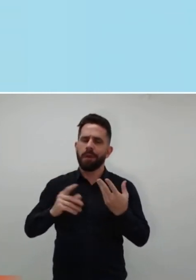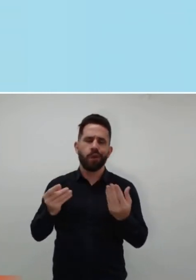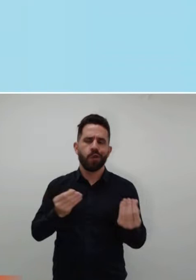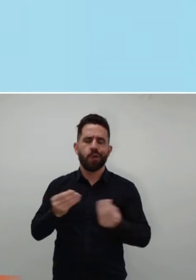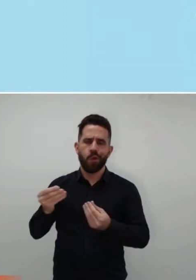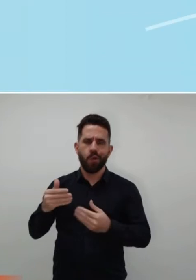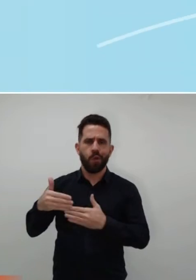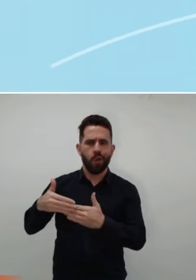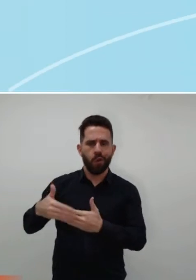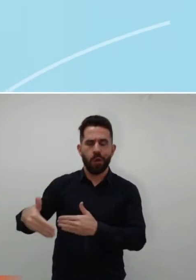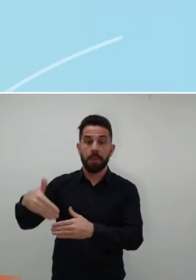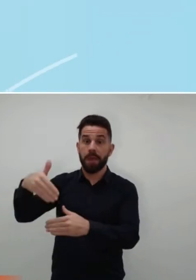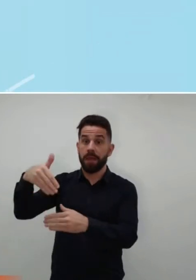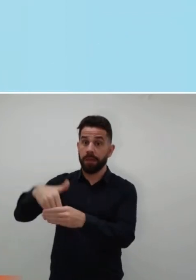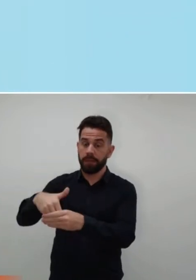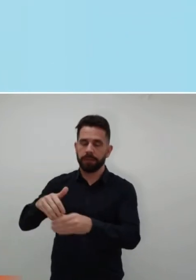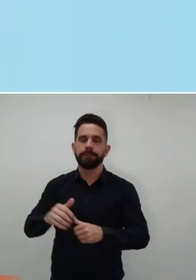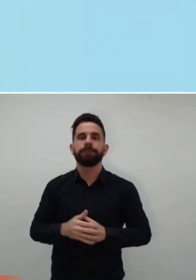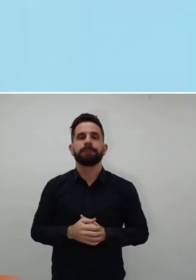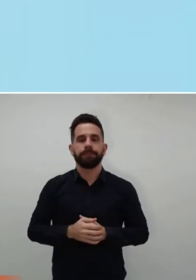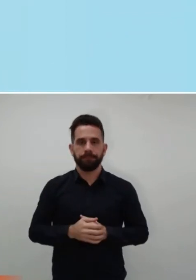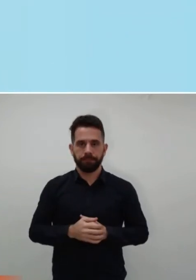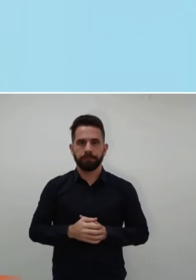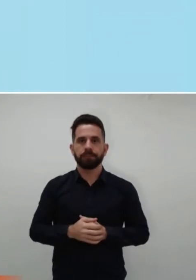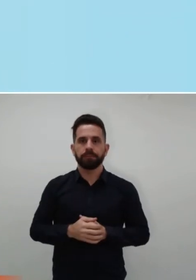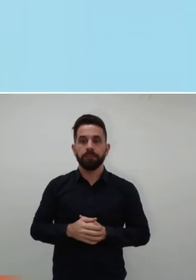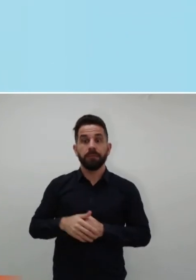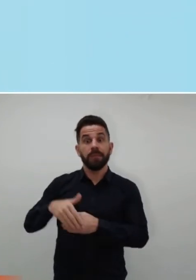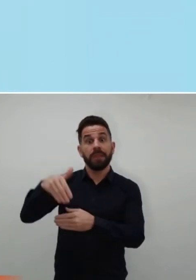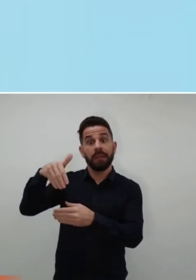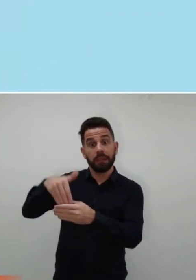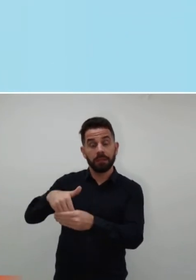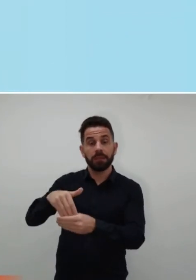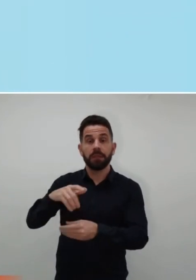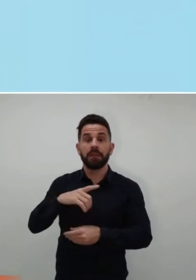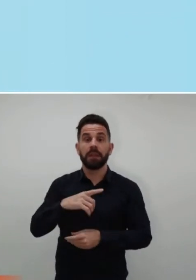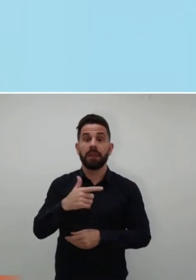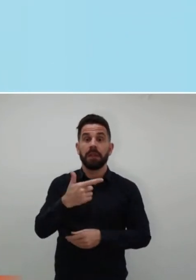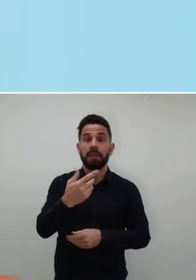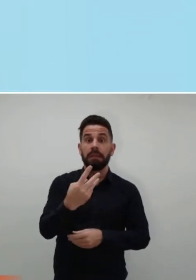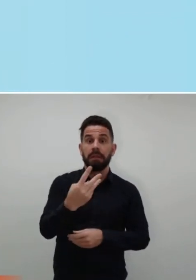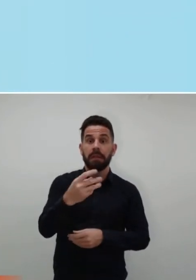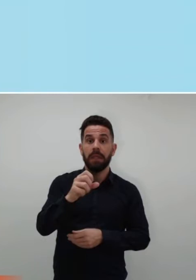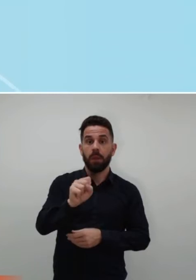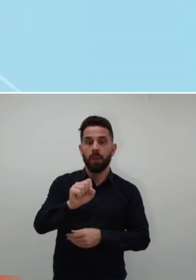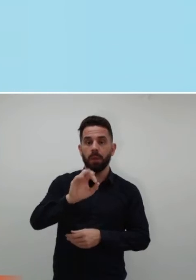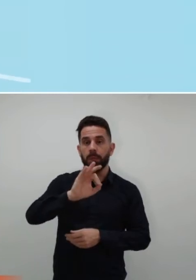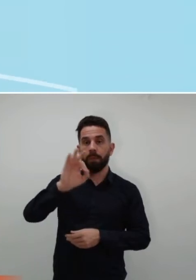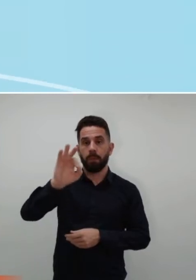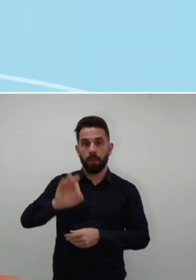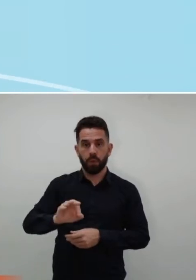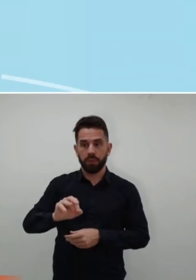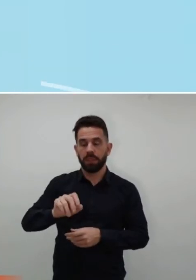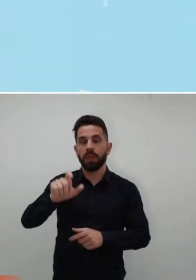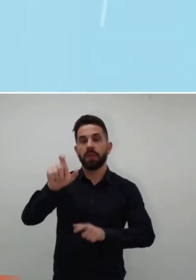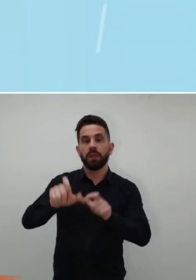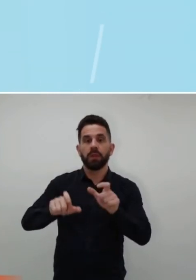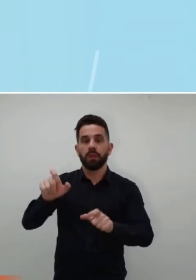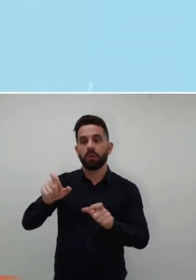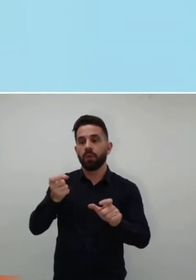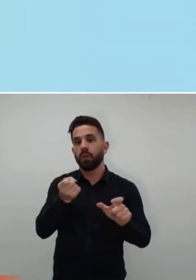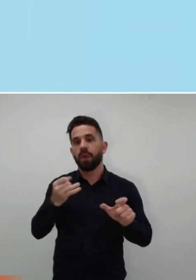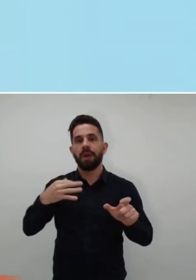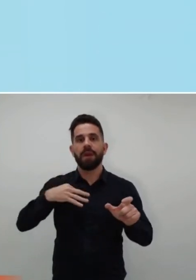eleitoral. A eleição desse ano terá 38% de candidatos sem